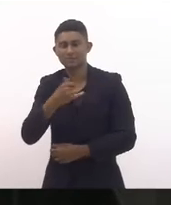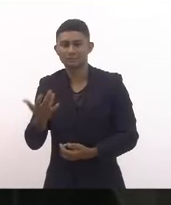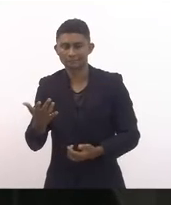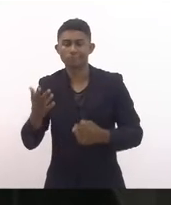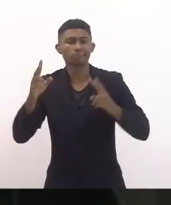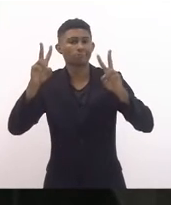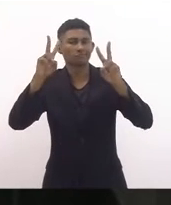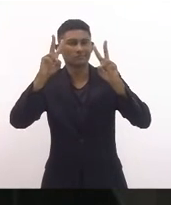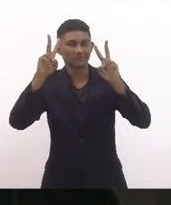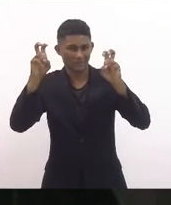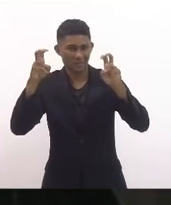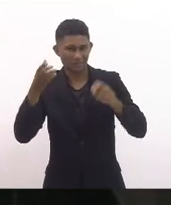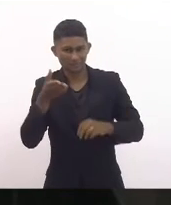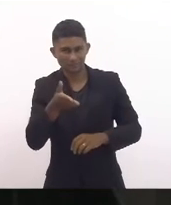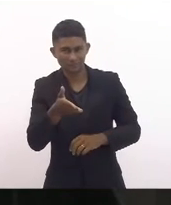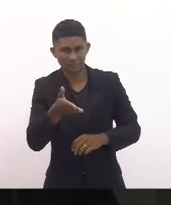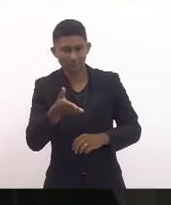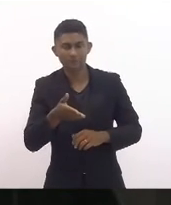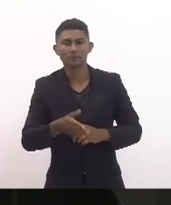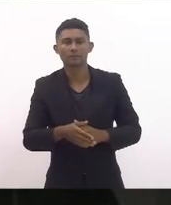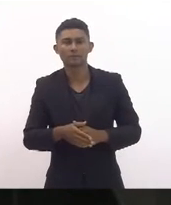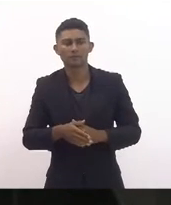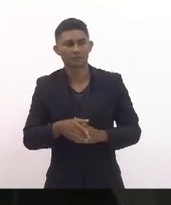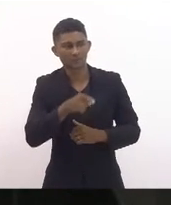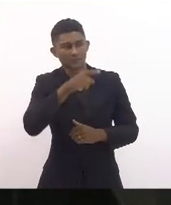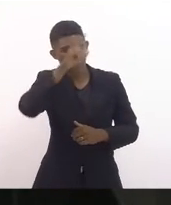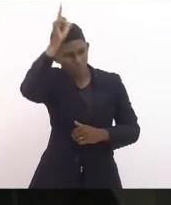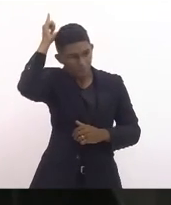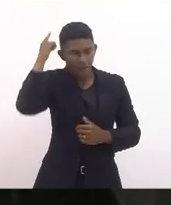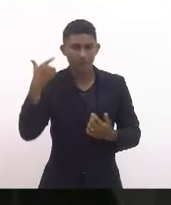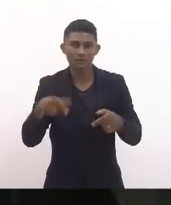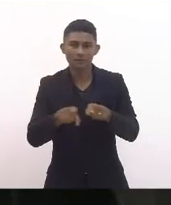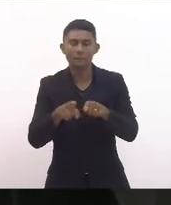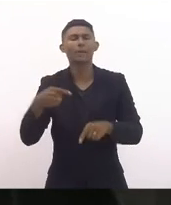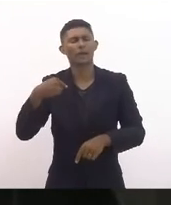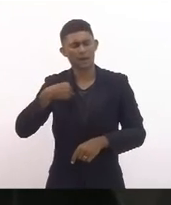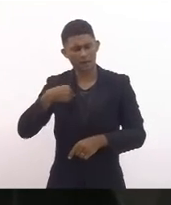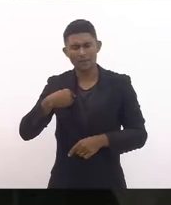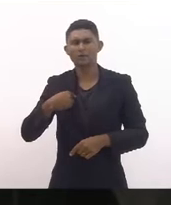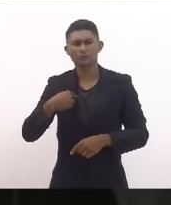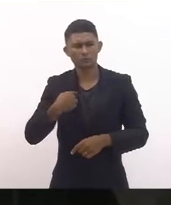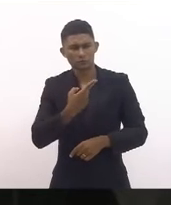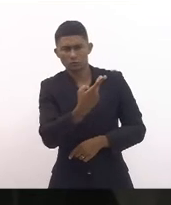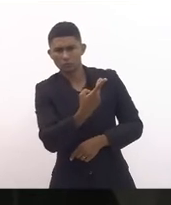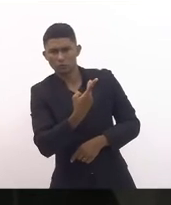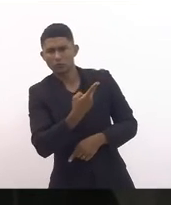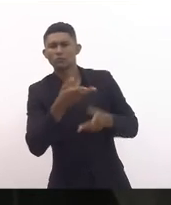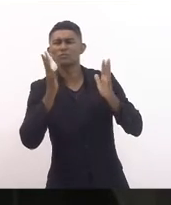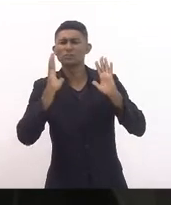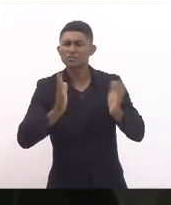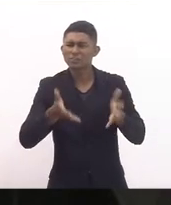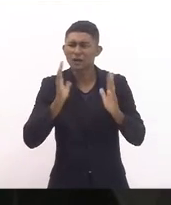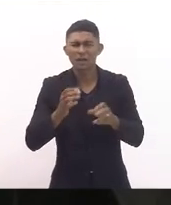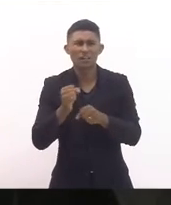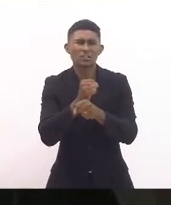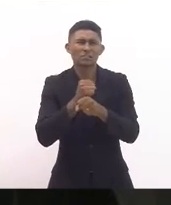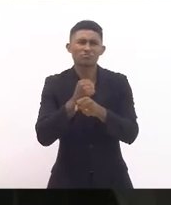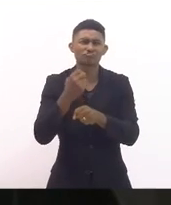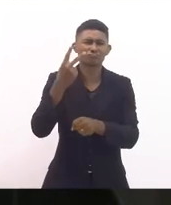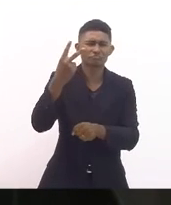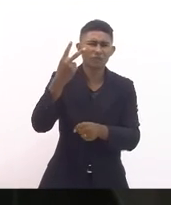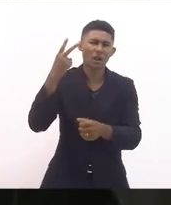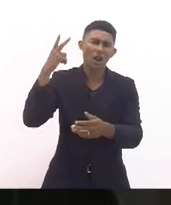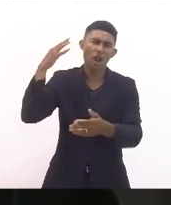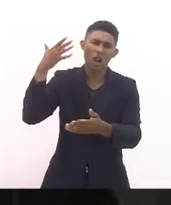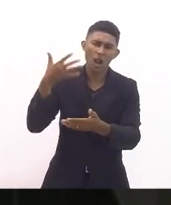tema sobre o qual Deputado Luiz Paulo eu mesmo o temos insistido há muito tempo até os cerca de dois anos talvez de